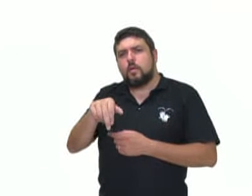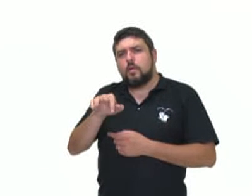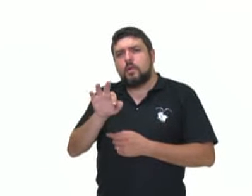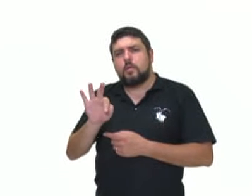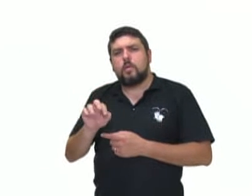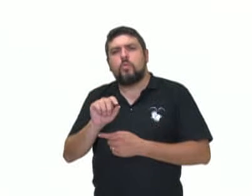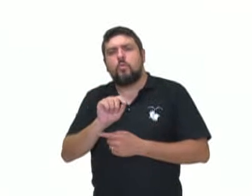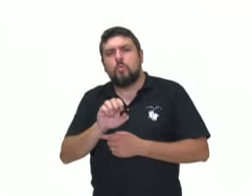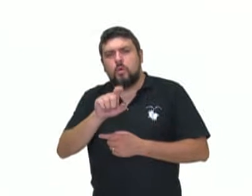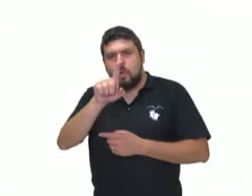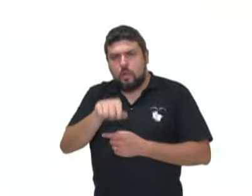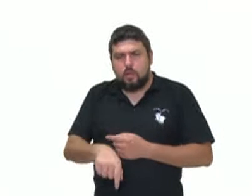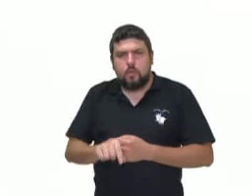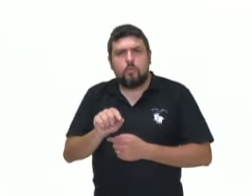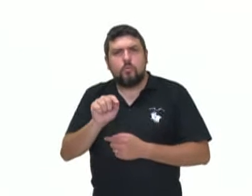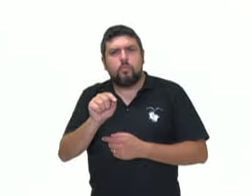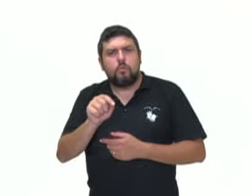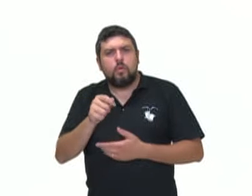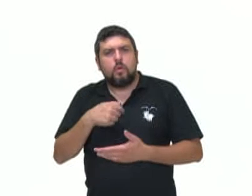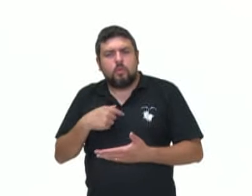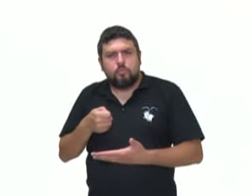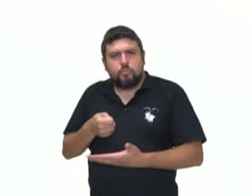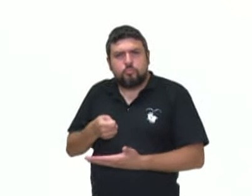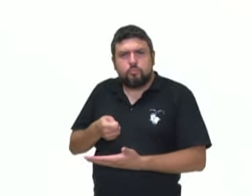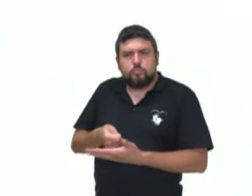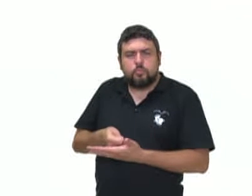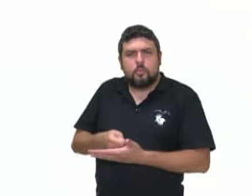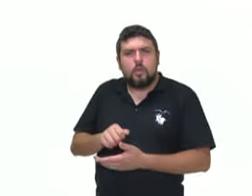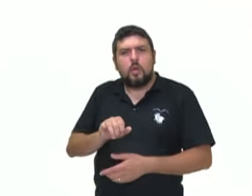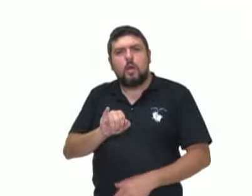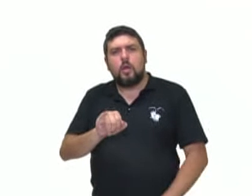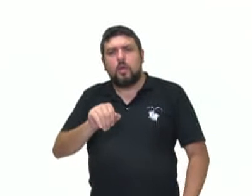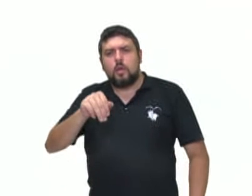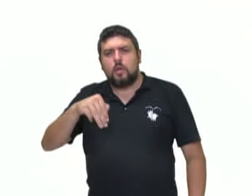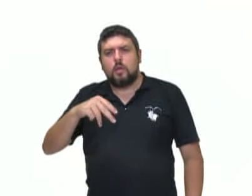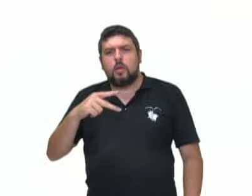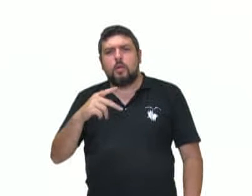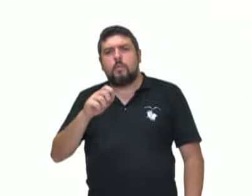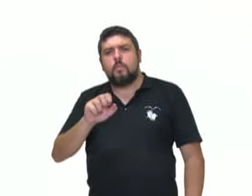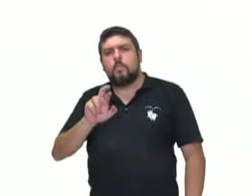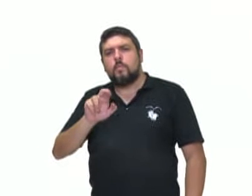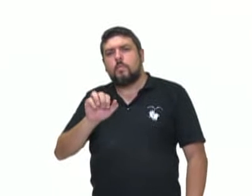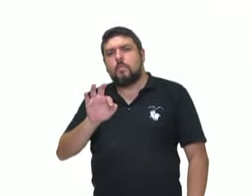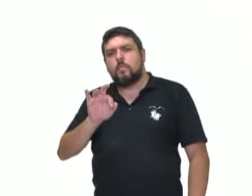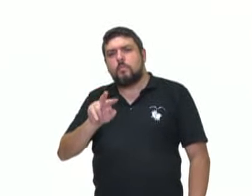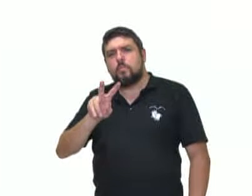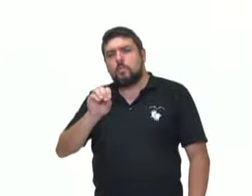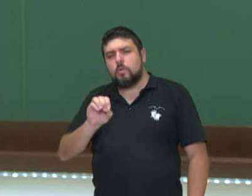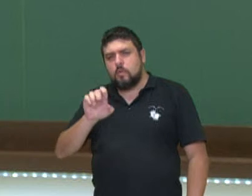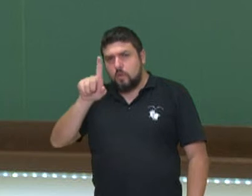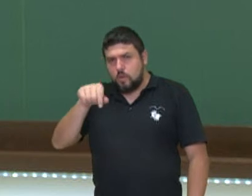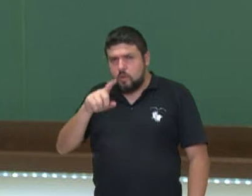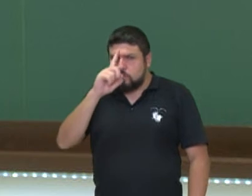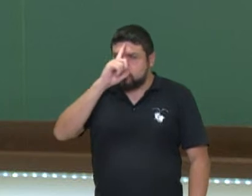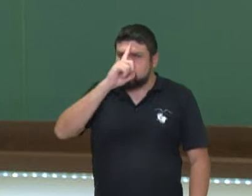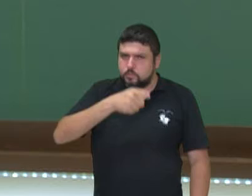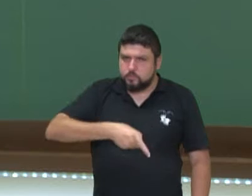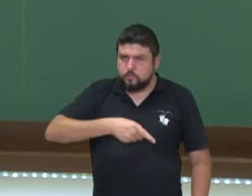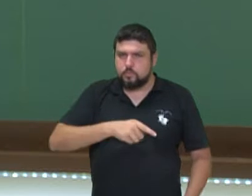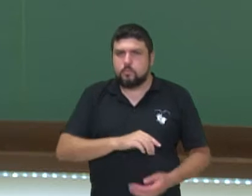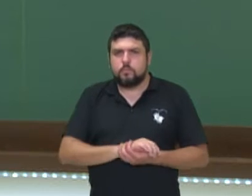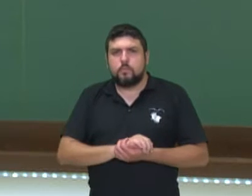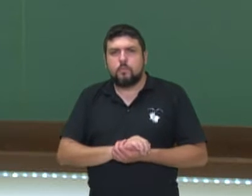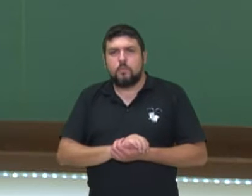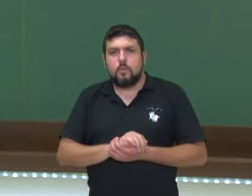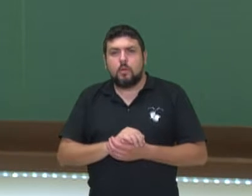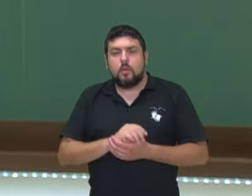ao imperativo categórico. O imperativo é um mandamento. Esse mandamento, no caso, é o